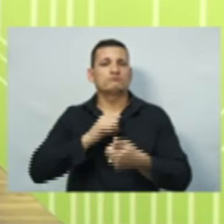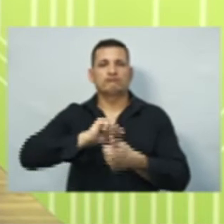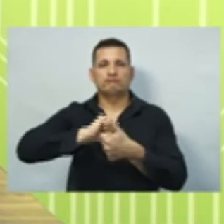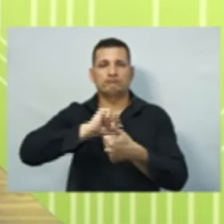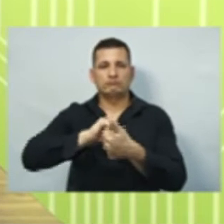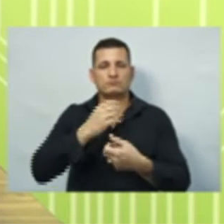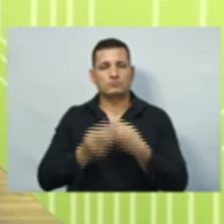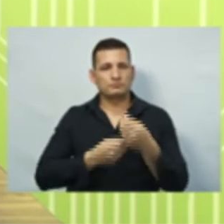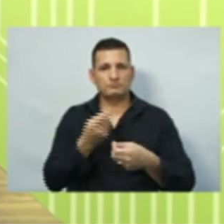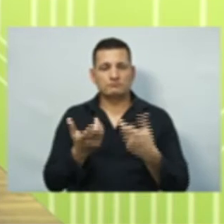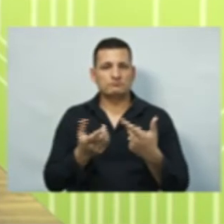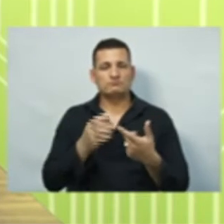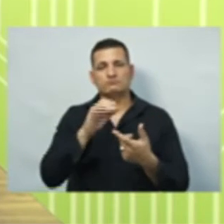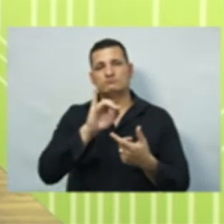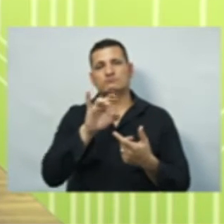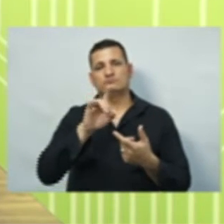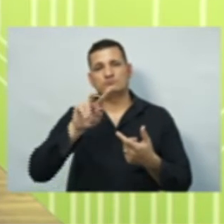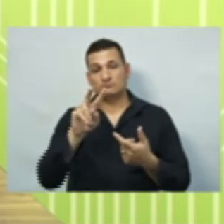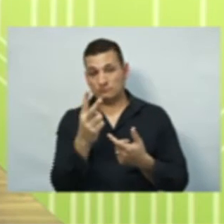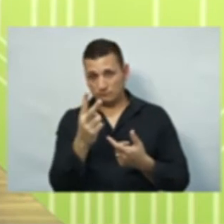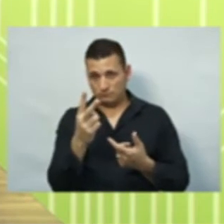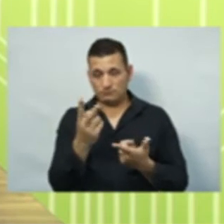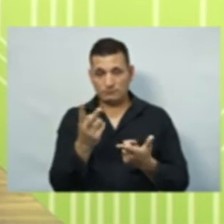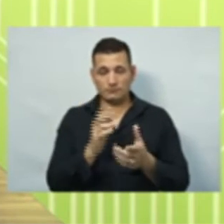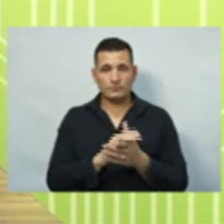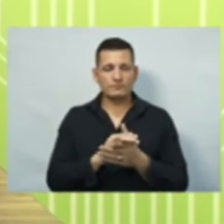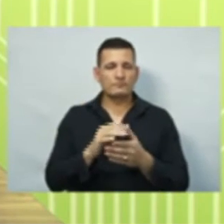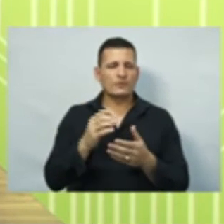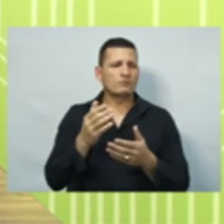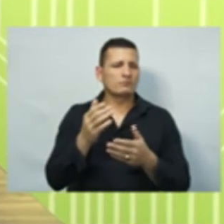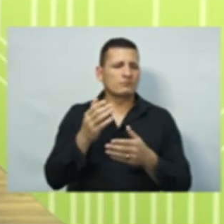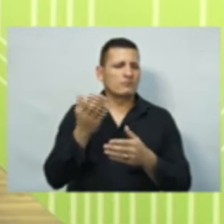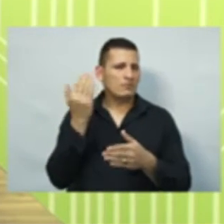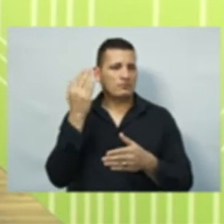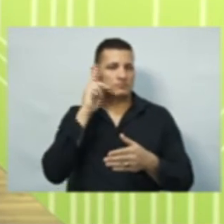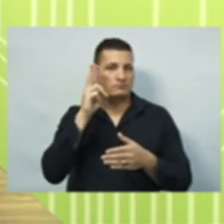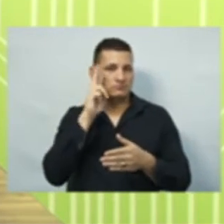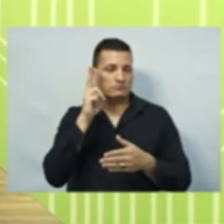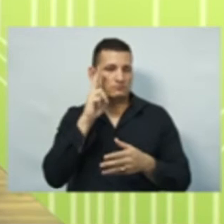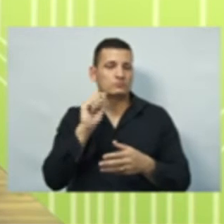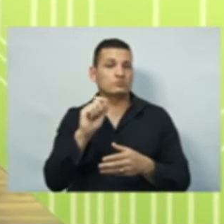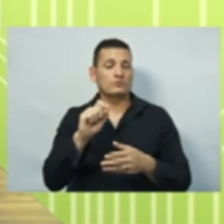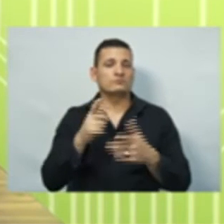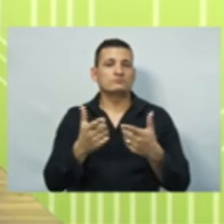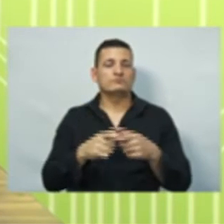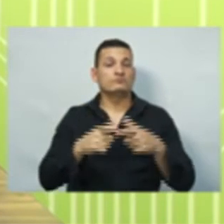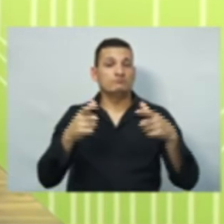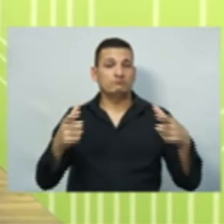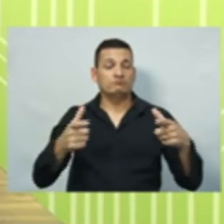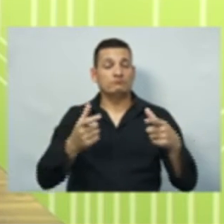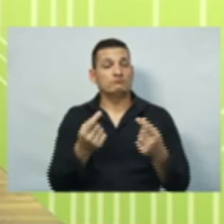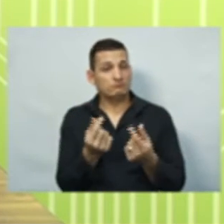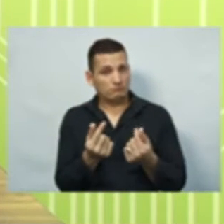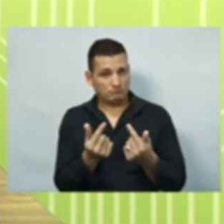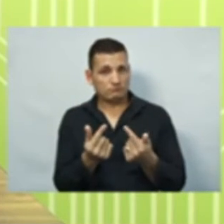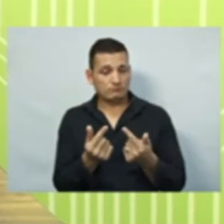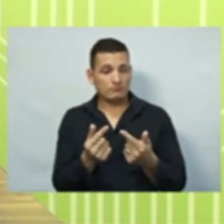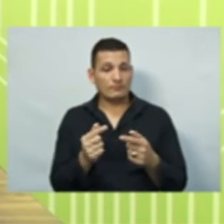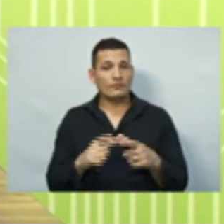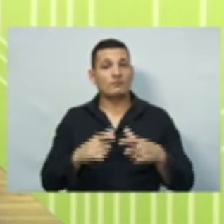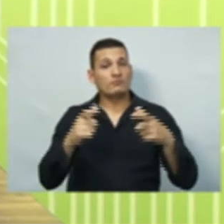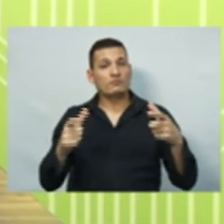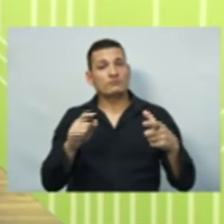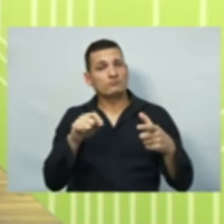por exemplo, o nosso IDH, quando a gente está falando daqueles momentos históricos nos quais o aumento da renda, o aumento da produção